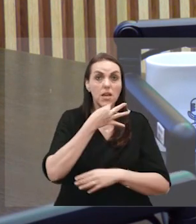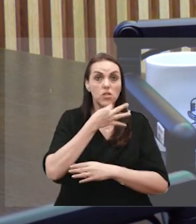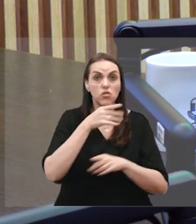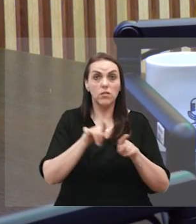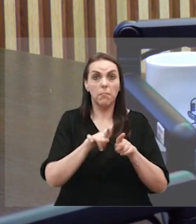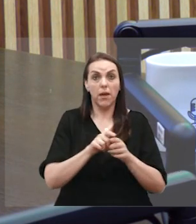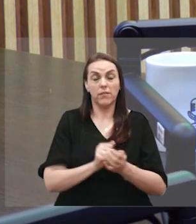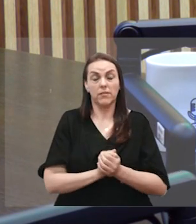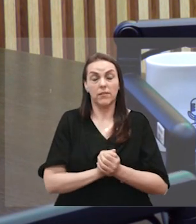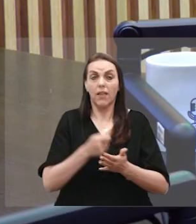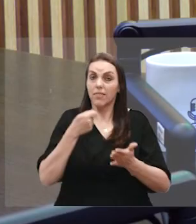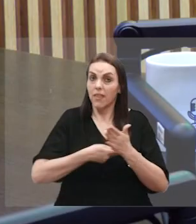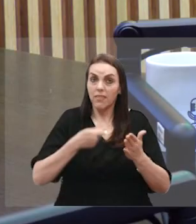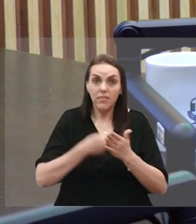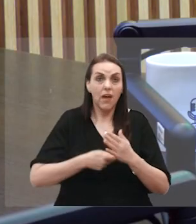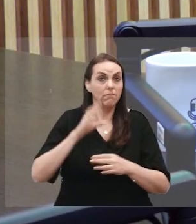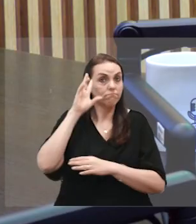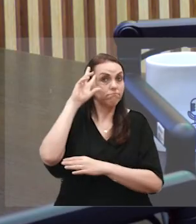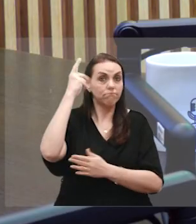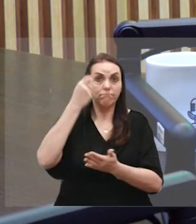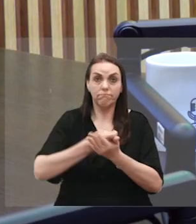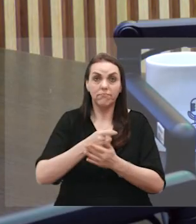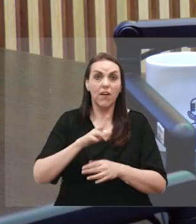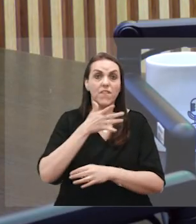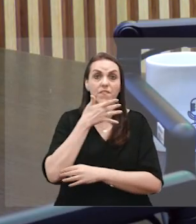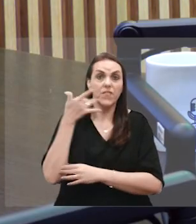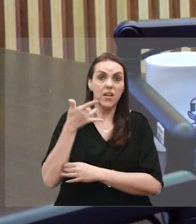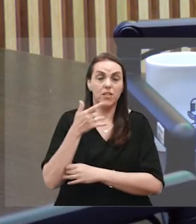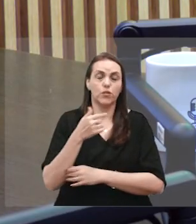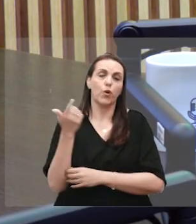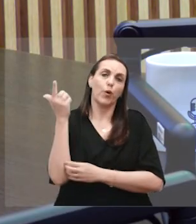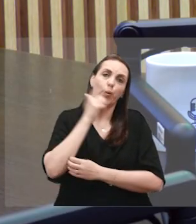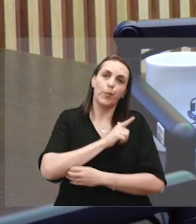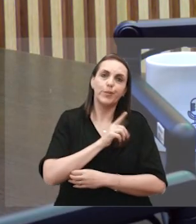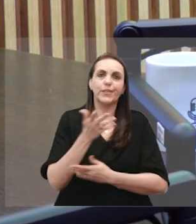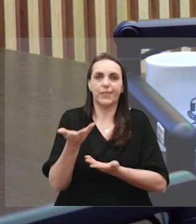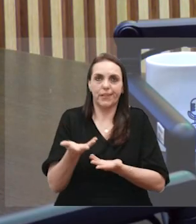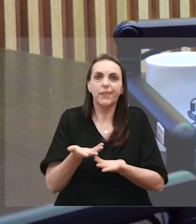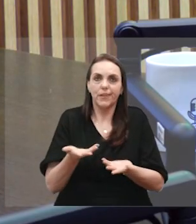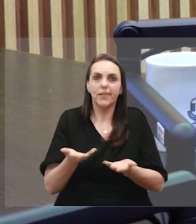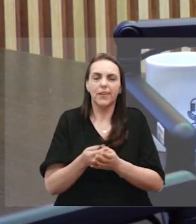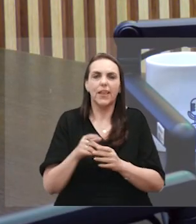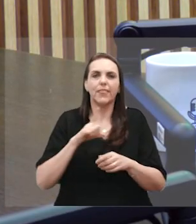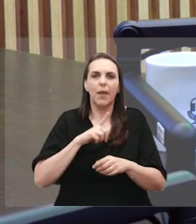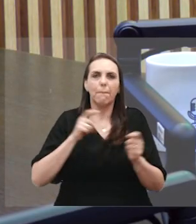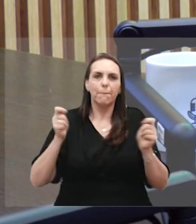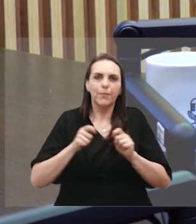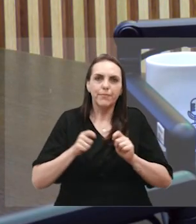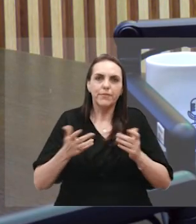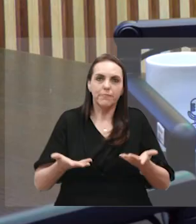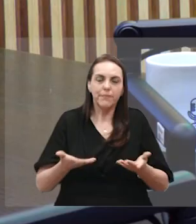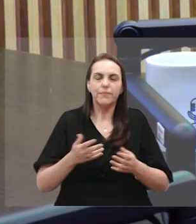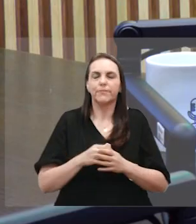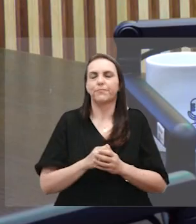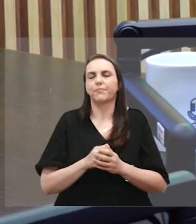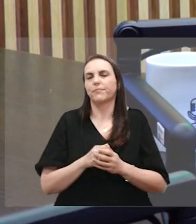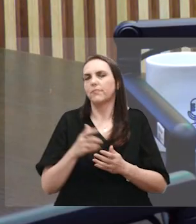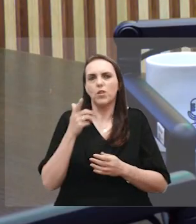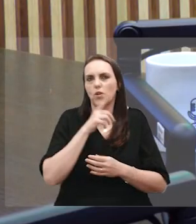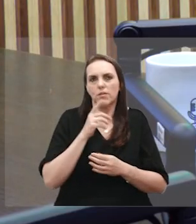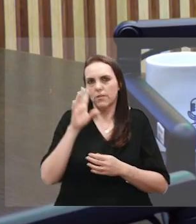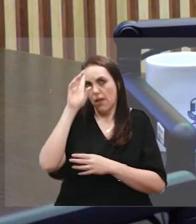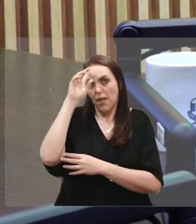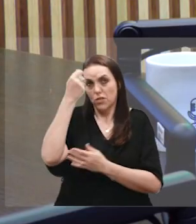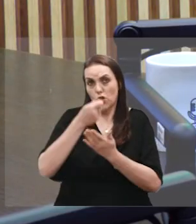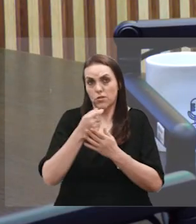cá, tentar chegar numa solução fácil, que dê para a gente chegar, né, que seja exequível, e a gente vai conseguir